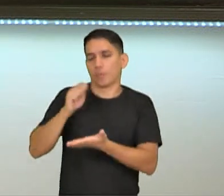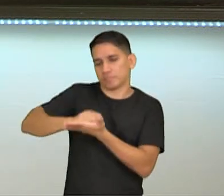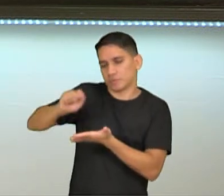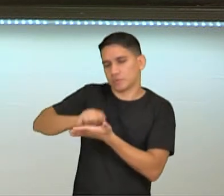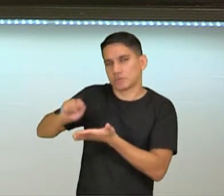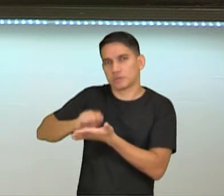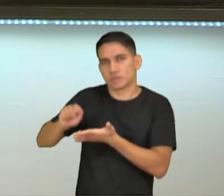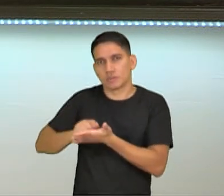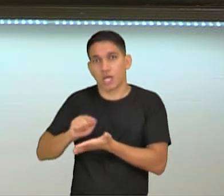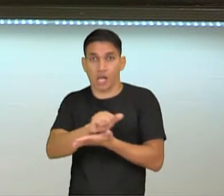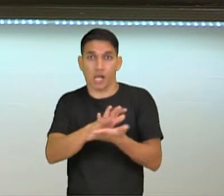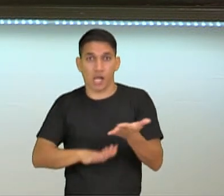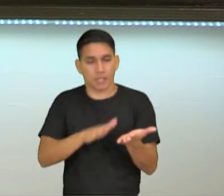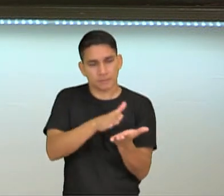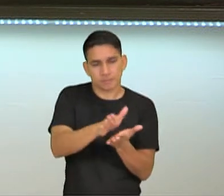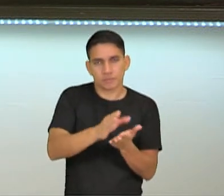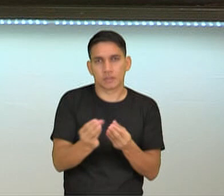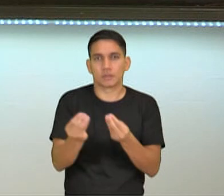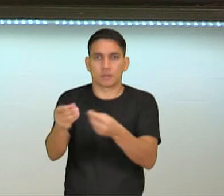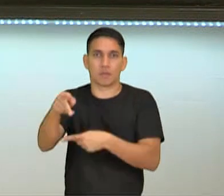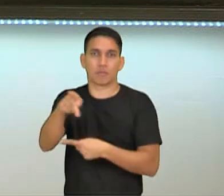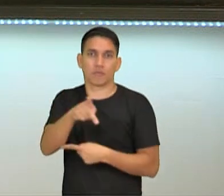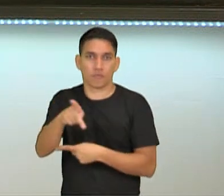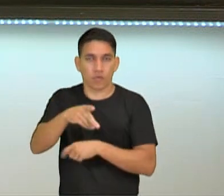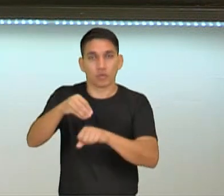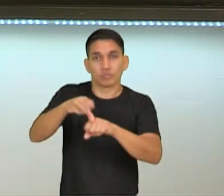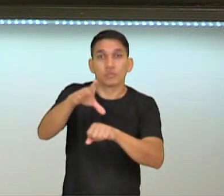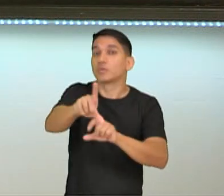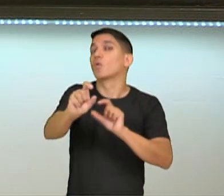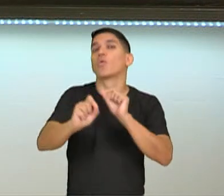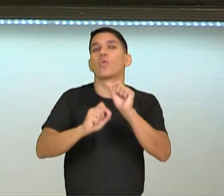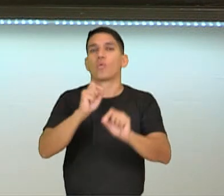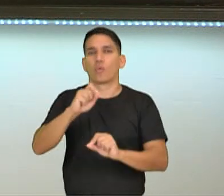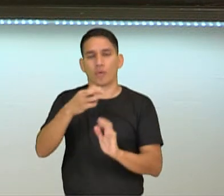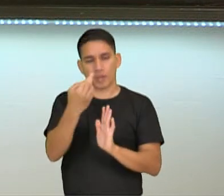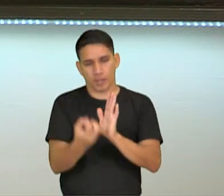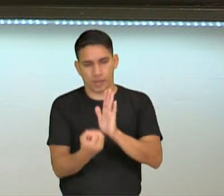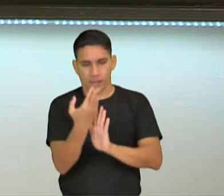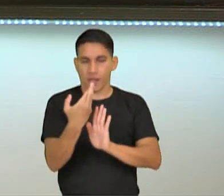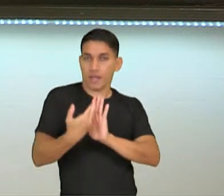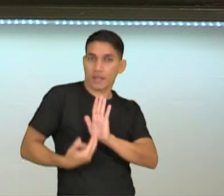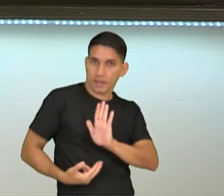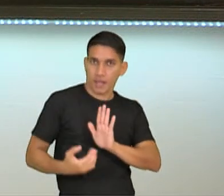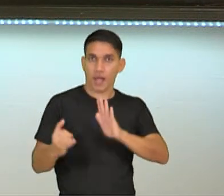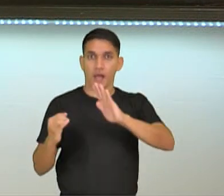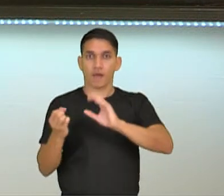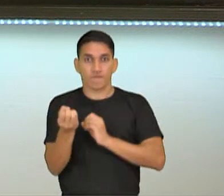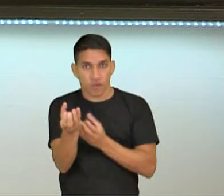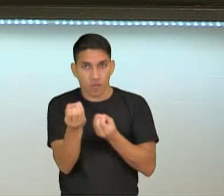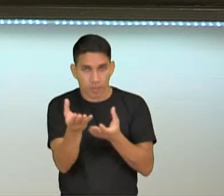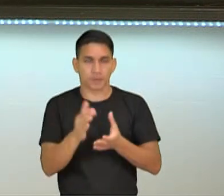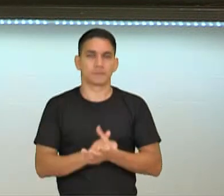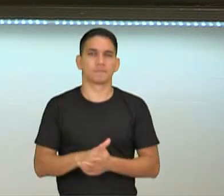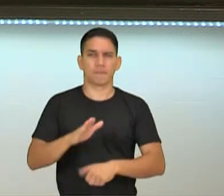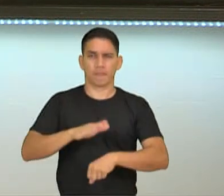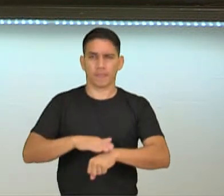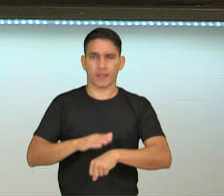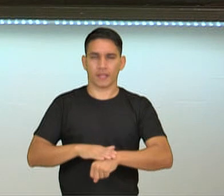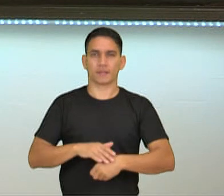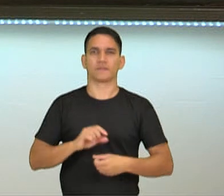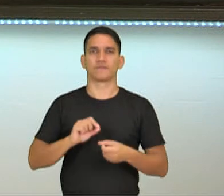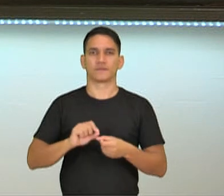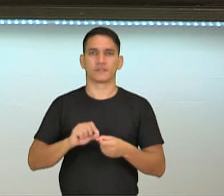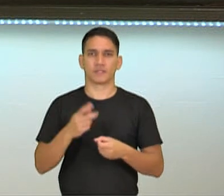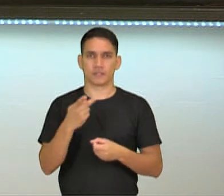alguma das atividades impressas para o professor, sugerindo aí a produção deste texto informativo, tá? Um tempo para vocês,